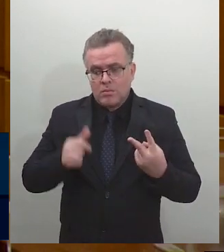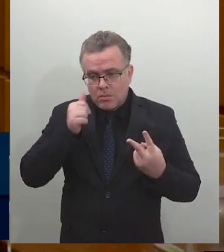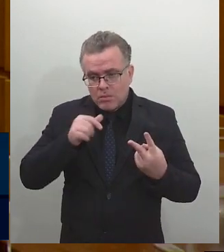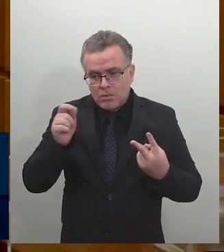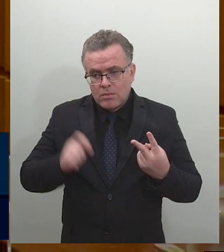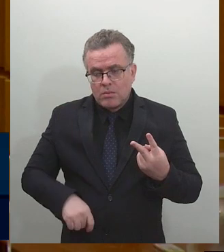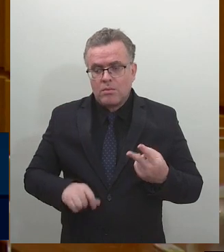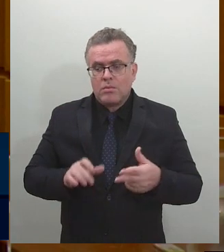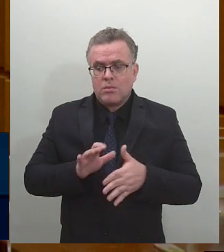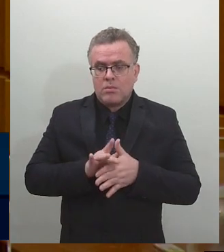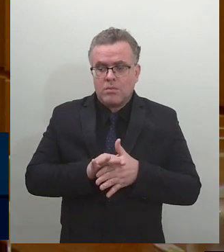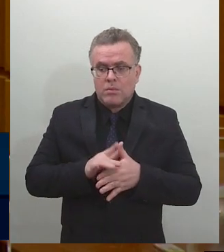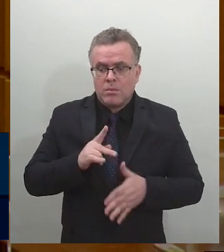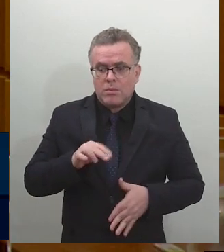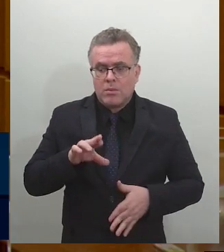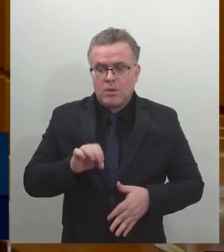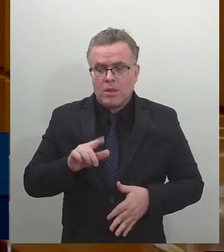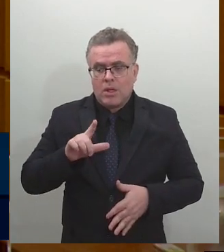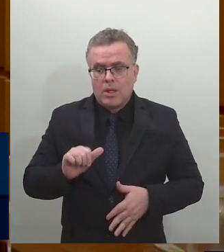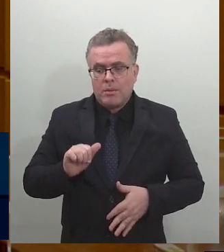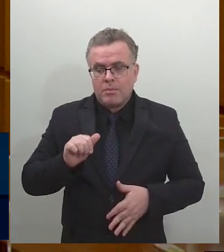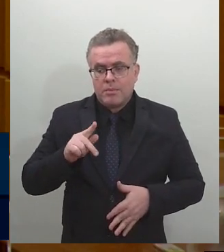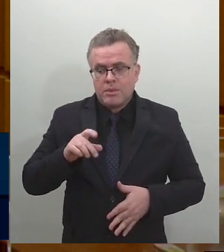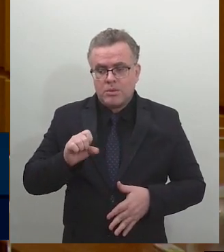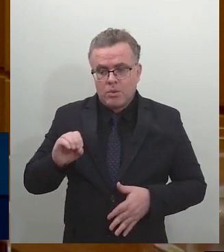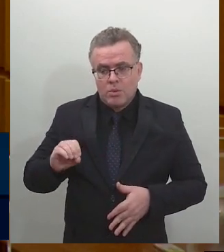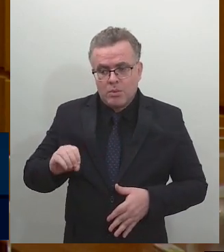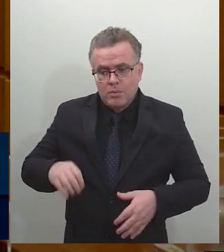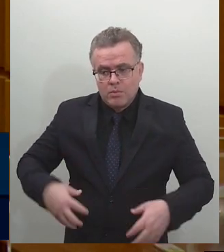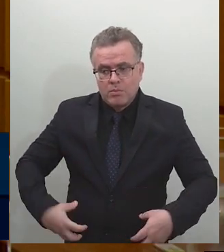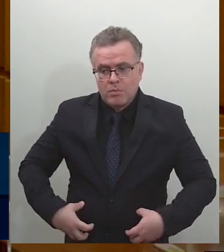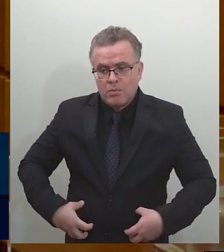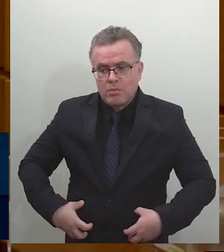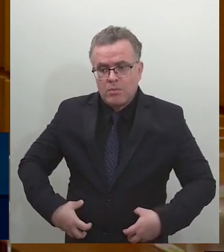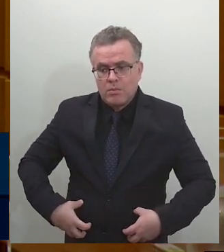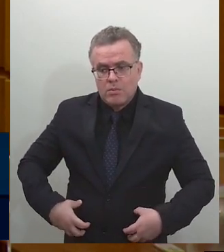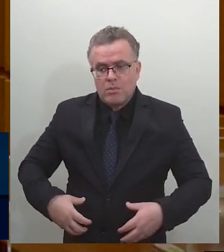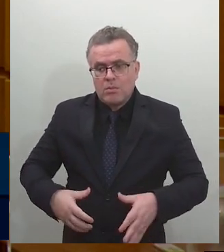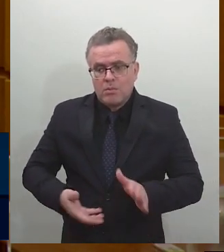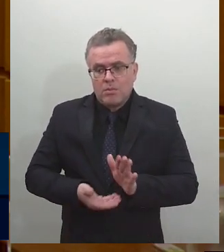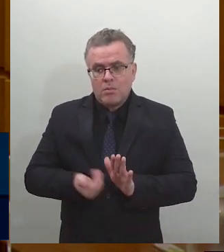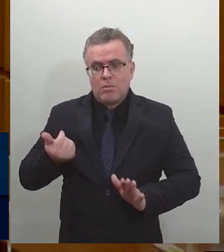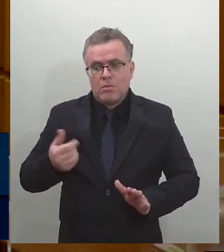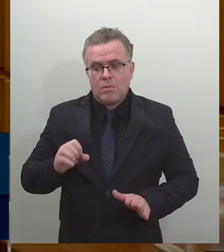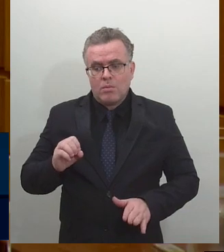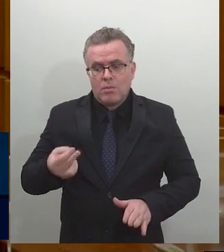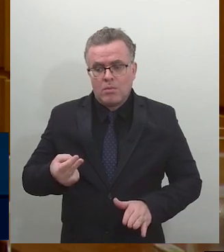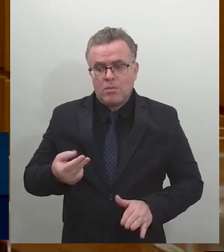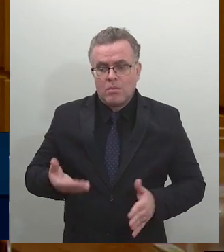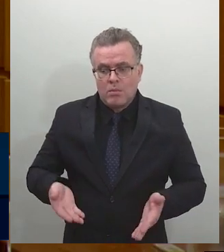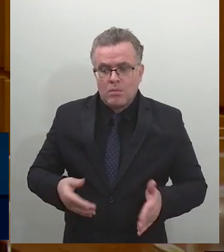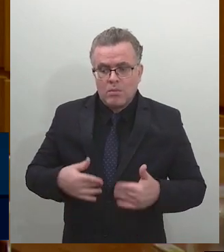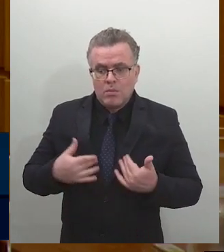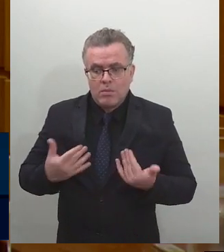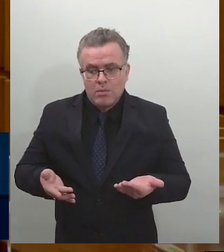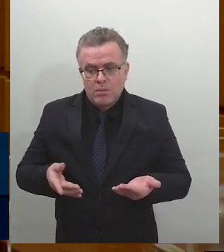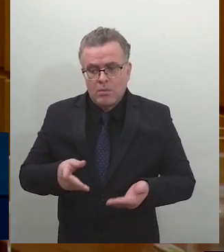uterino, que é aquele útero que pode sair totalmente ou parcialmente, e estava sendo realizada naquele